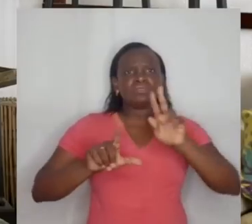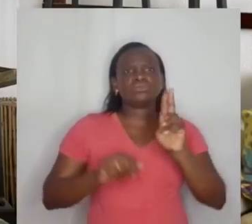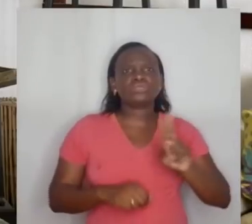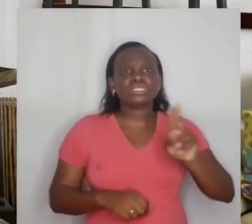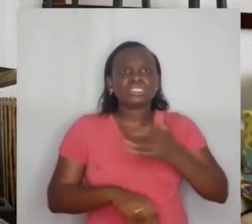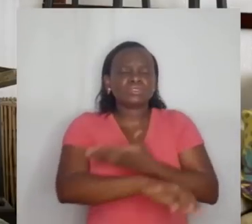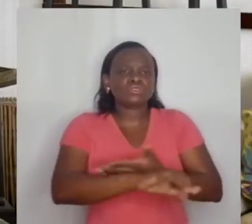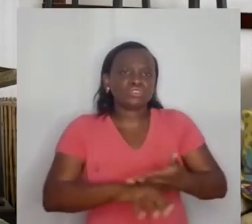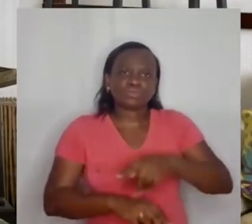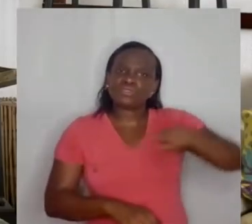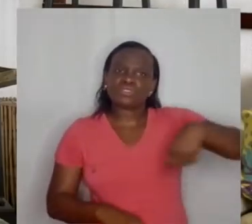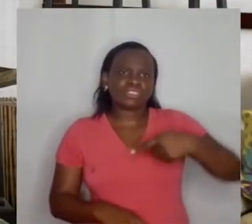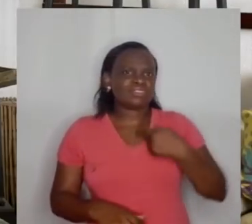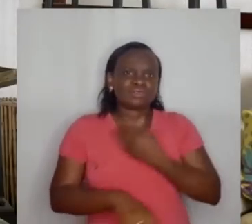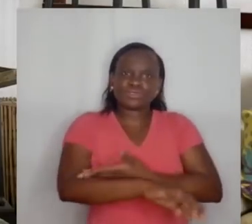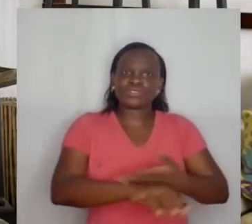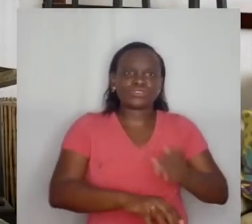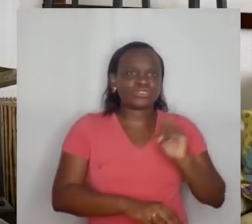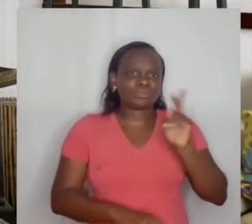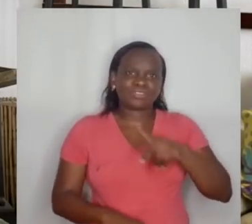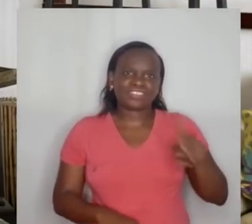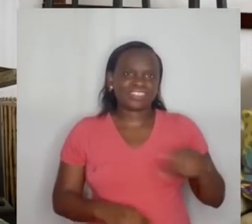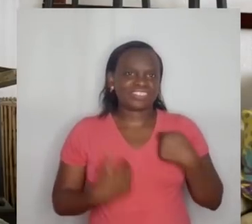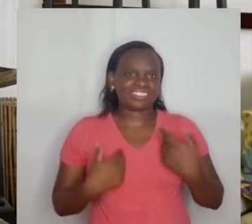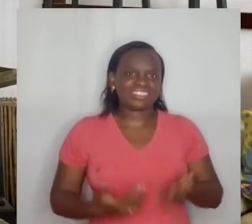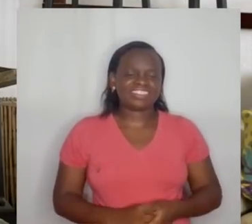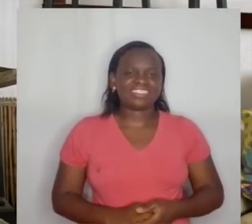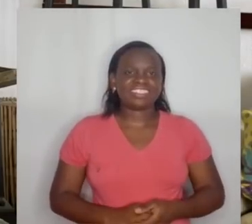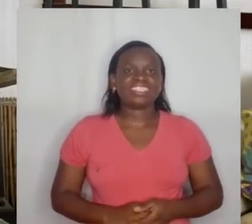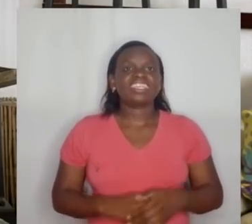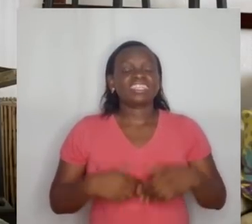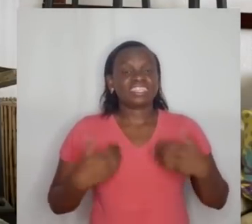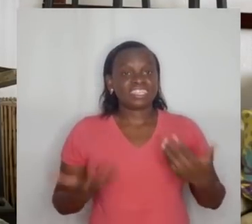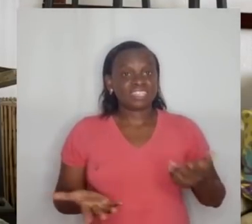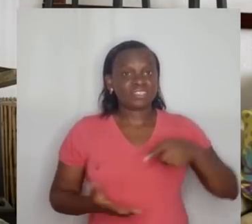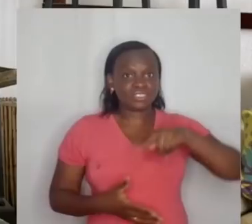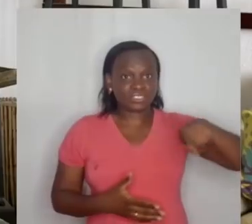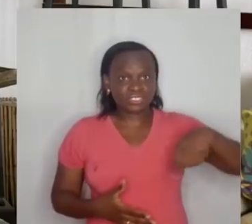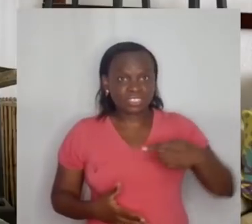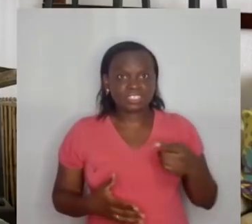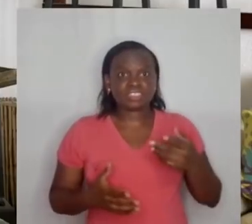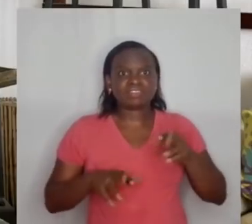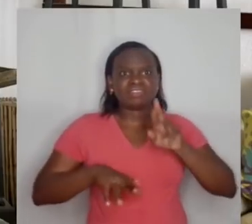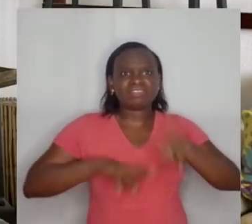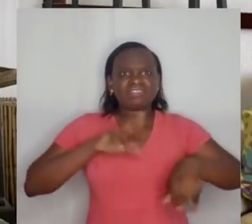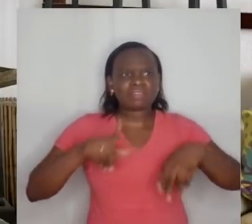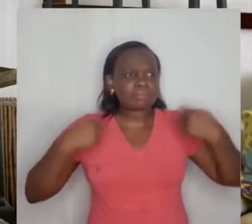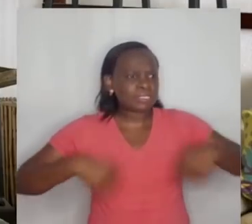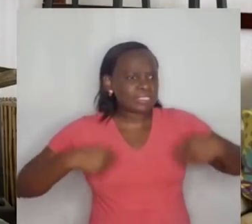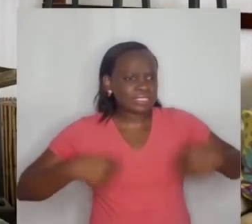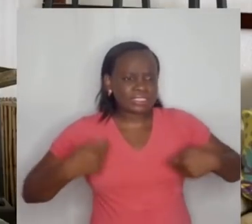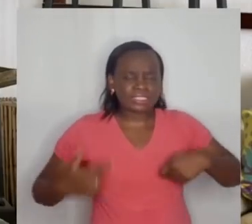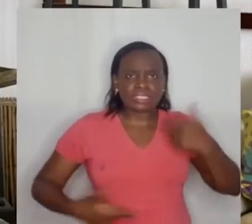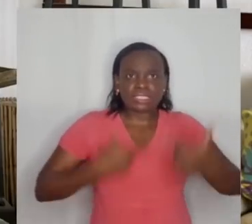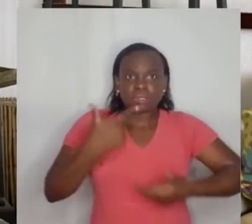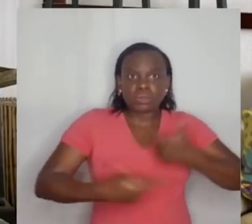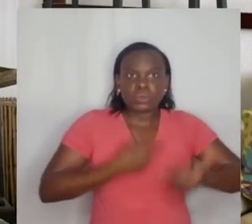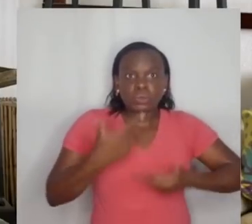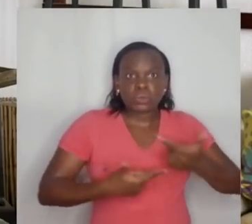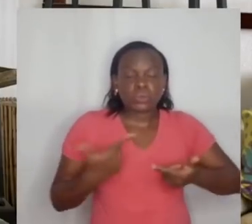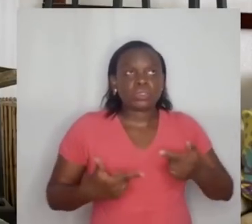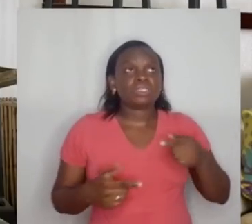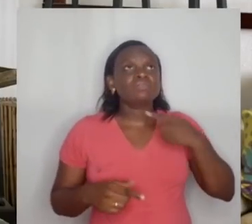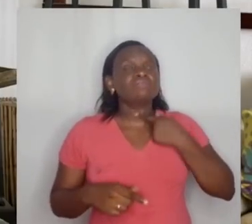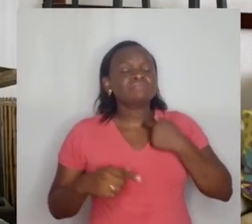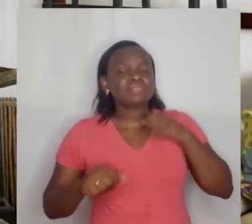plataformas digitais do que muitos de nós professores. Mergulhados então em múltiplas exigências, trabalhamos com um misto